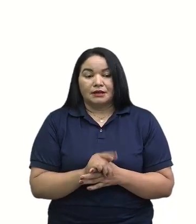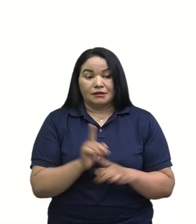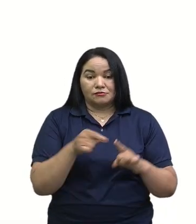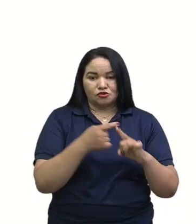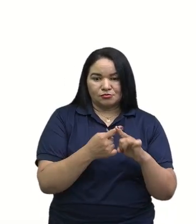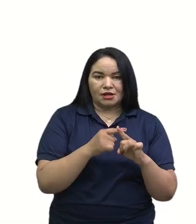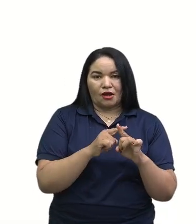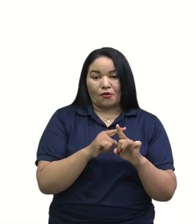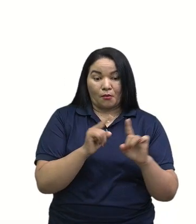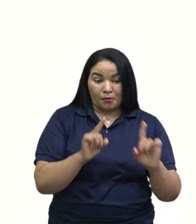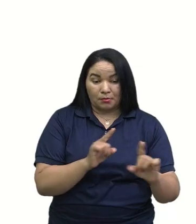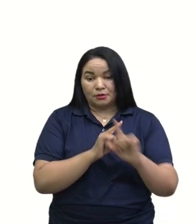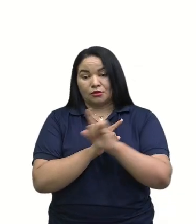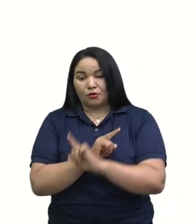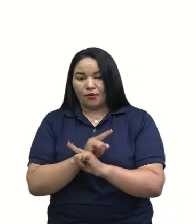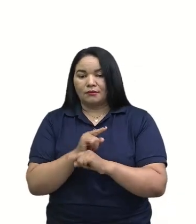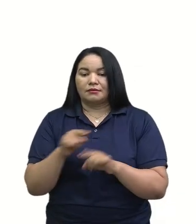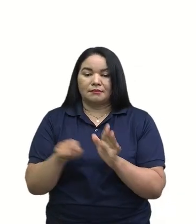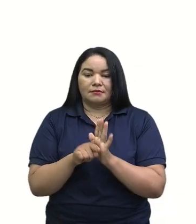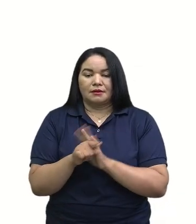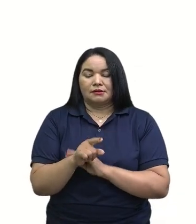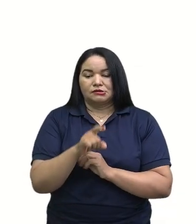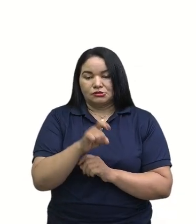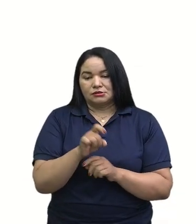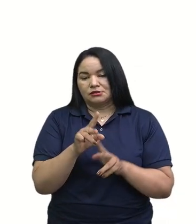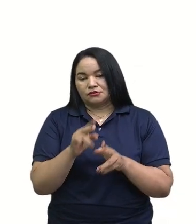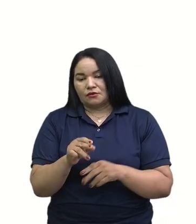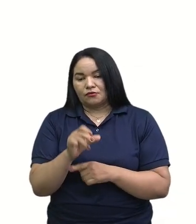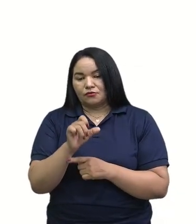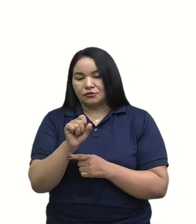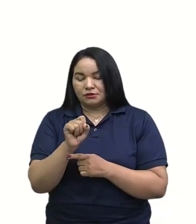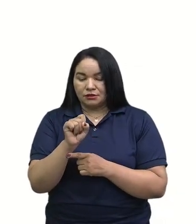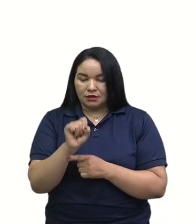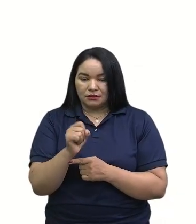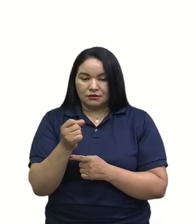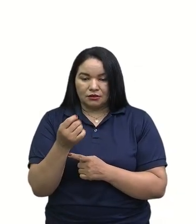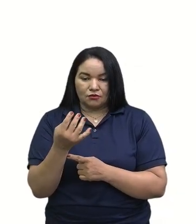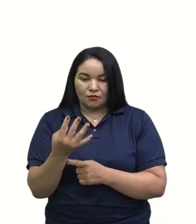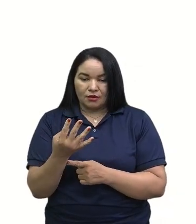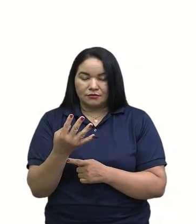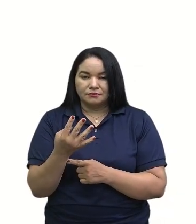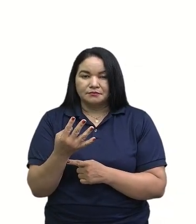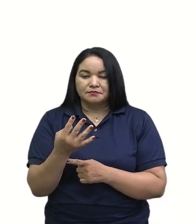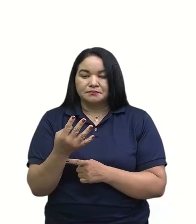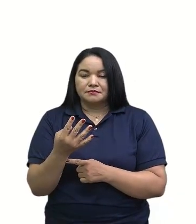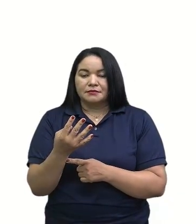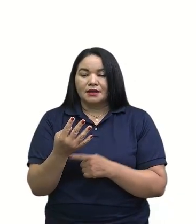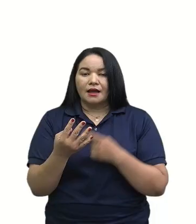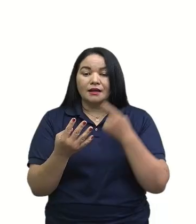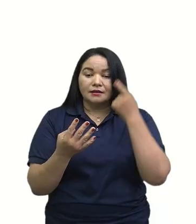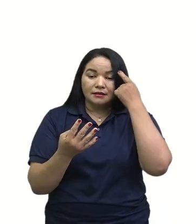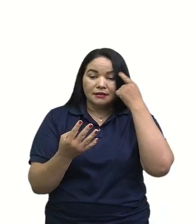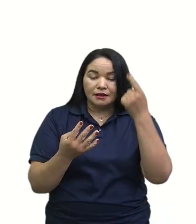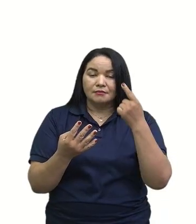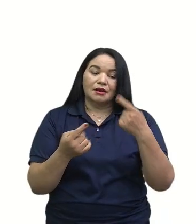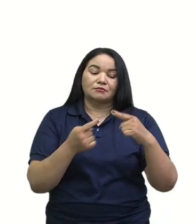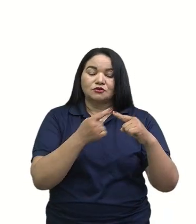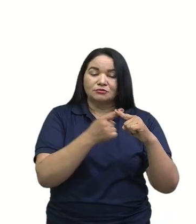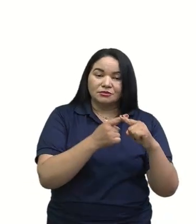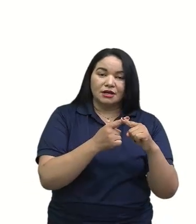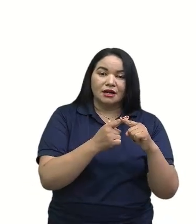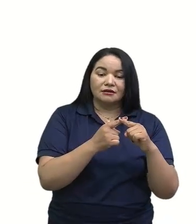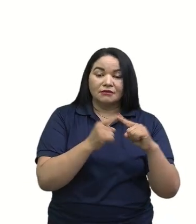passa para o outro lado com o sinal oposto, com a operação inversa, né? O 7 multiplica, ele passa para o outro